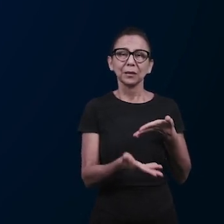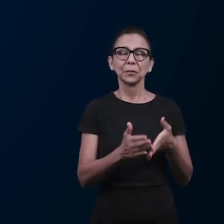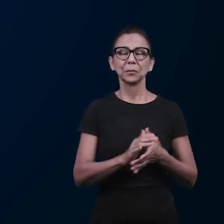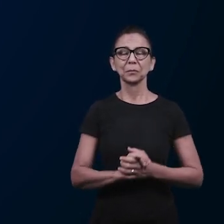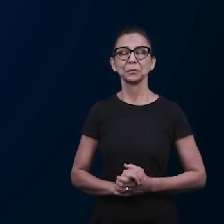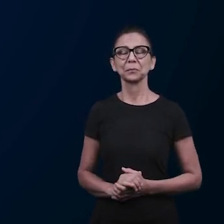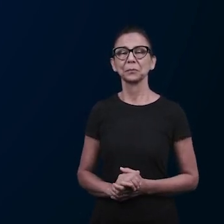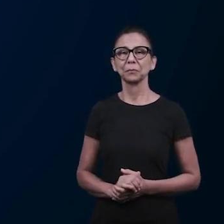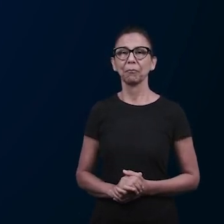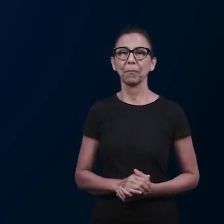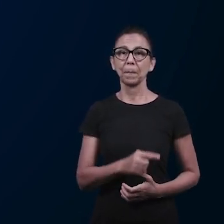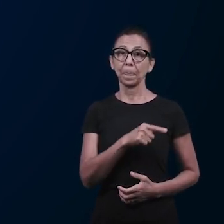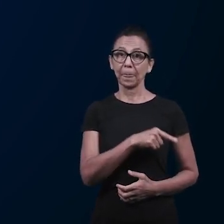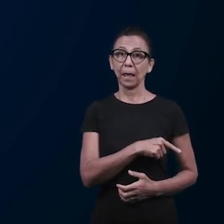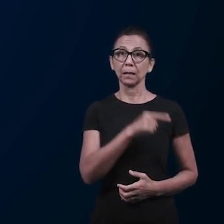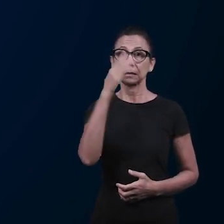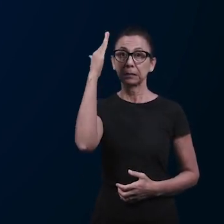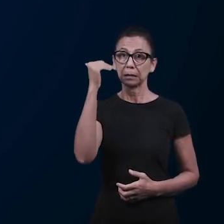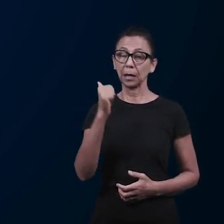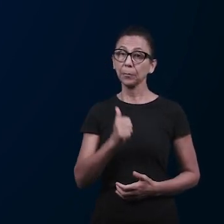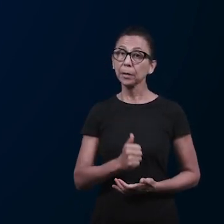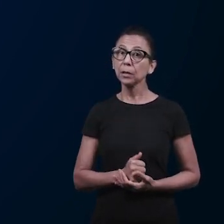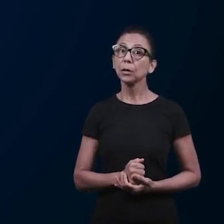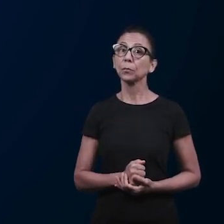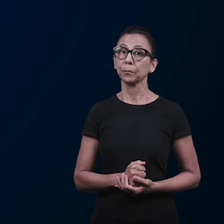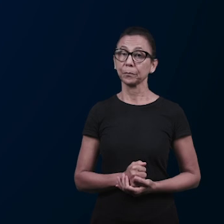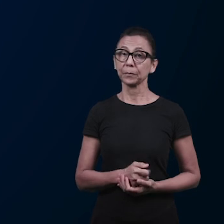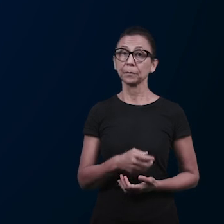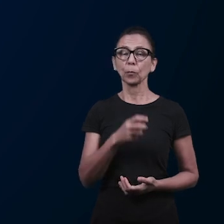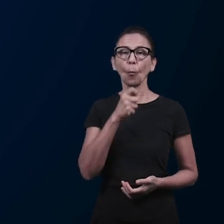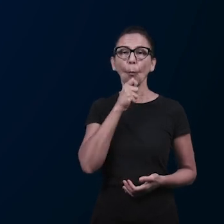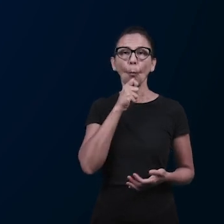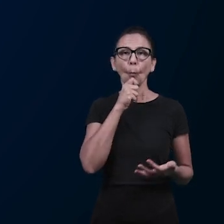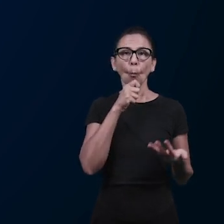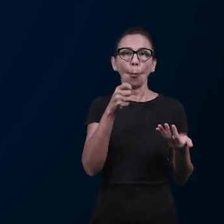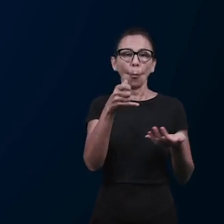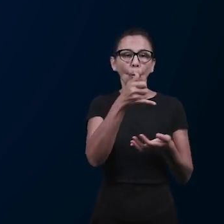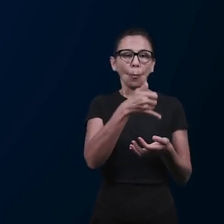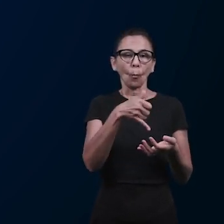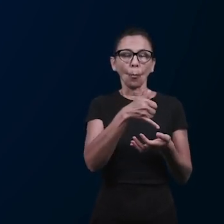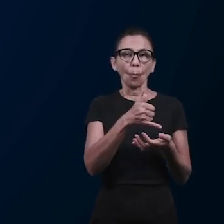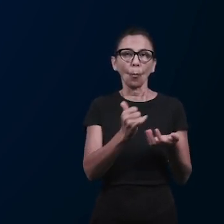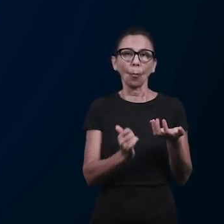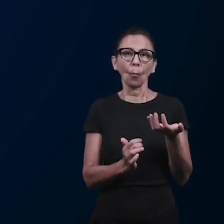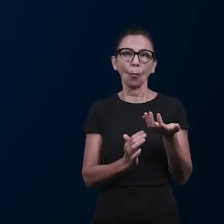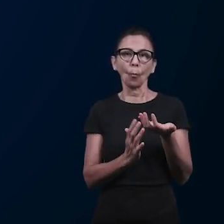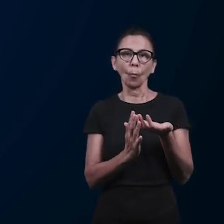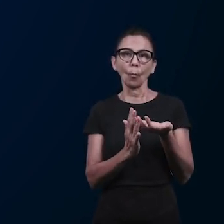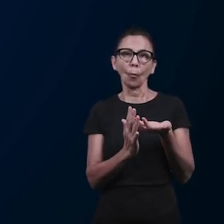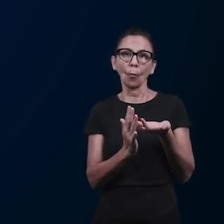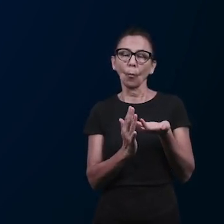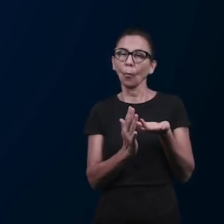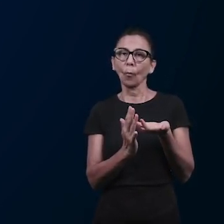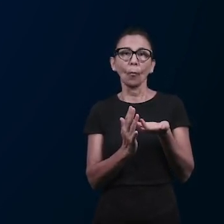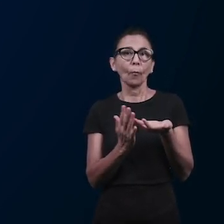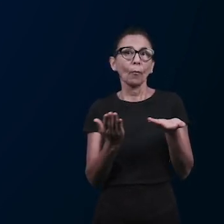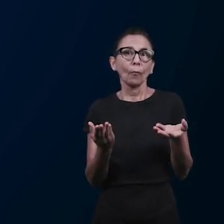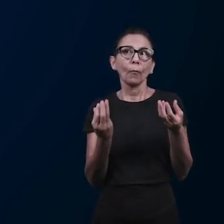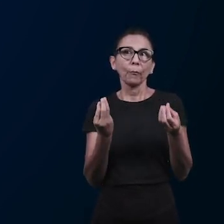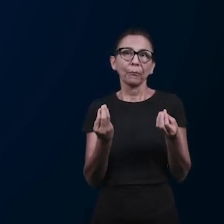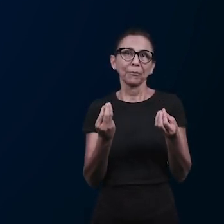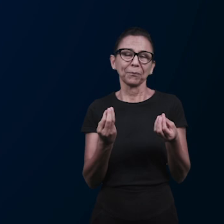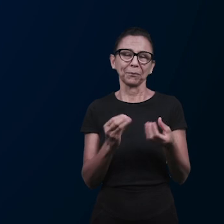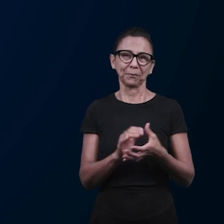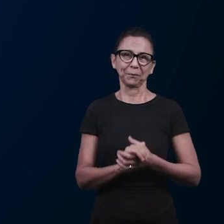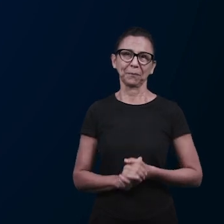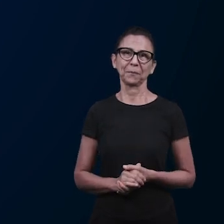palavra, pois elas sabiam historicamente que sem o azeite não poderiam manter a candeia acesa. E